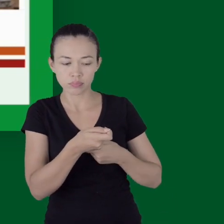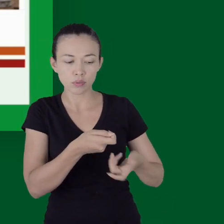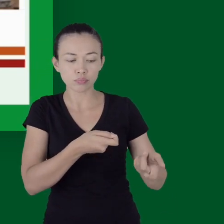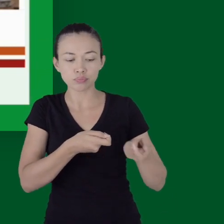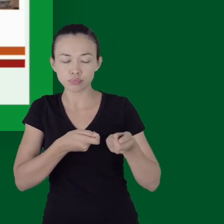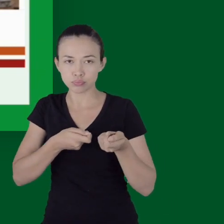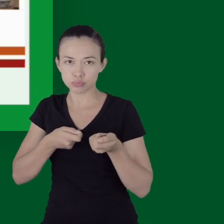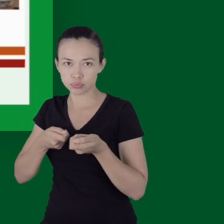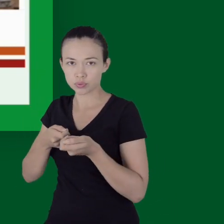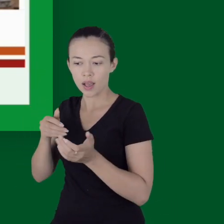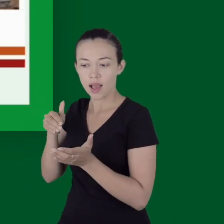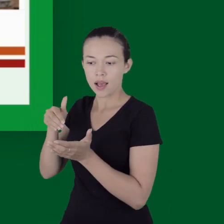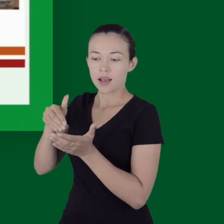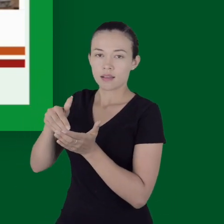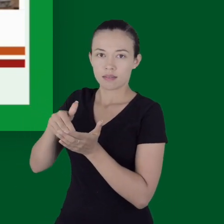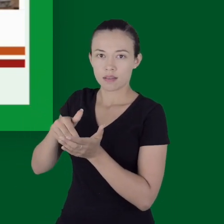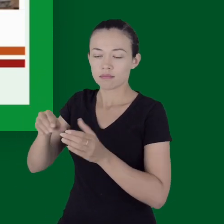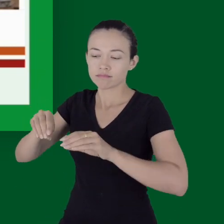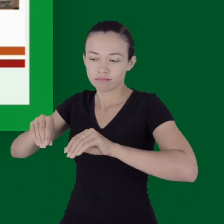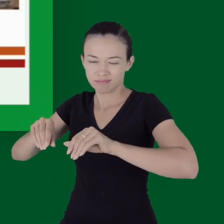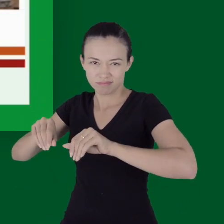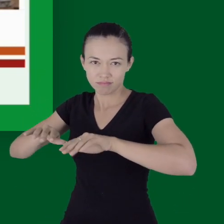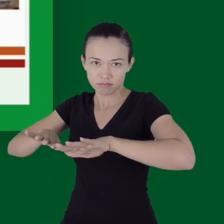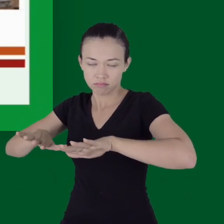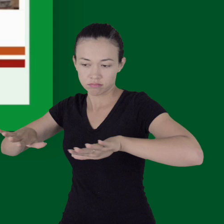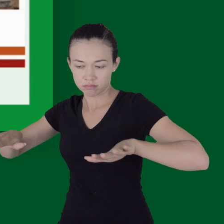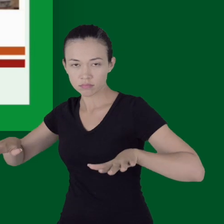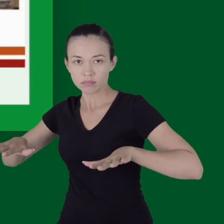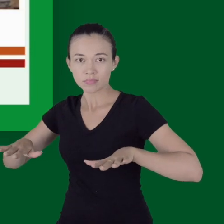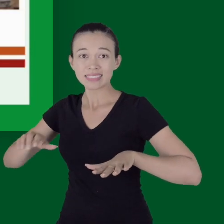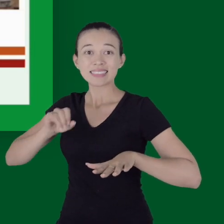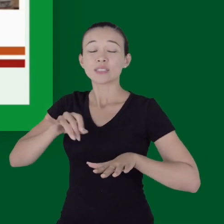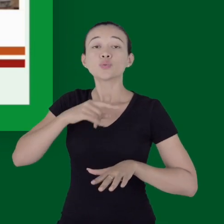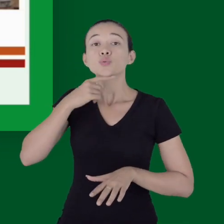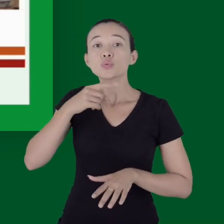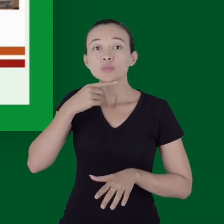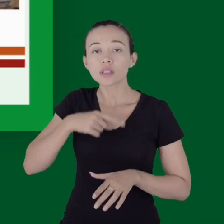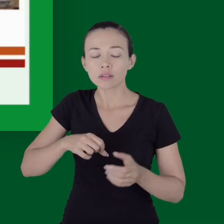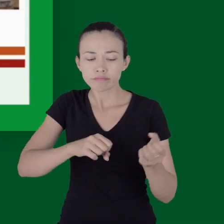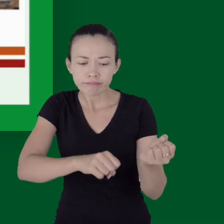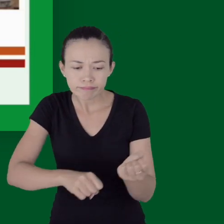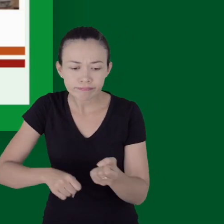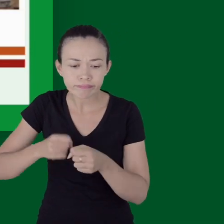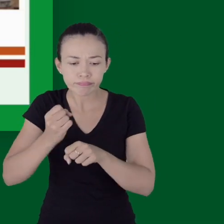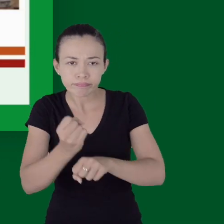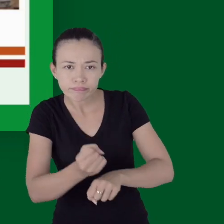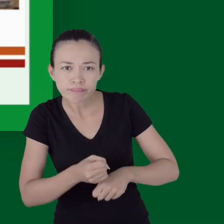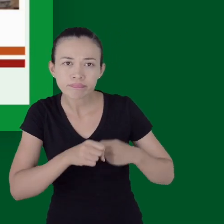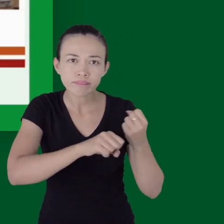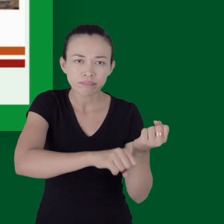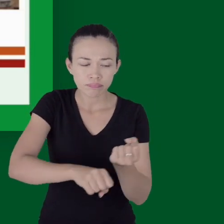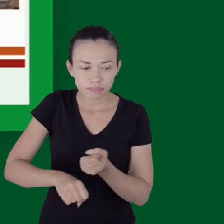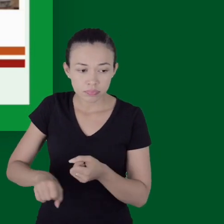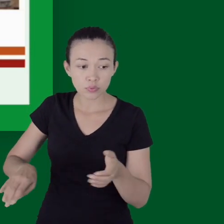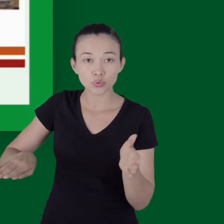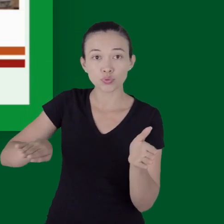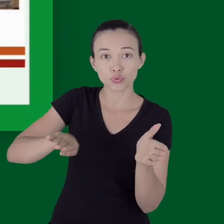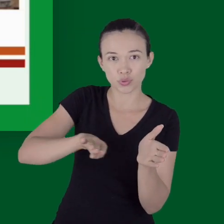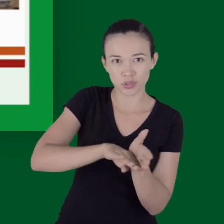rebocar com auxílio de cordas ou uma linha de resgate esses pacientes até a margem, né? Caso não seja possível,